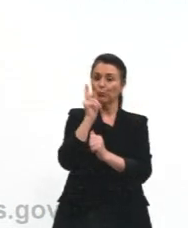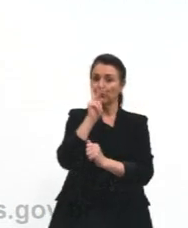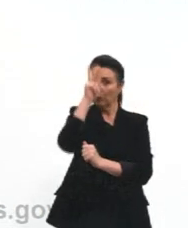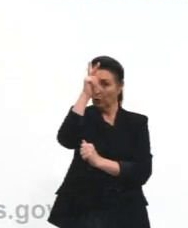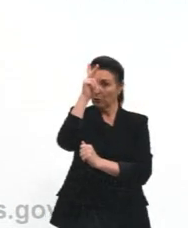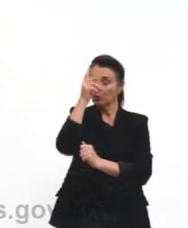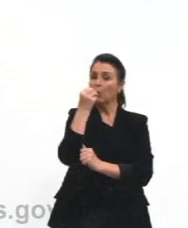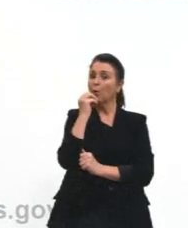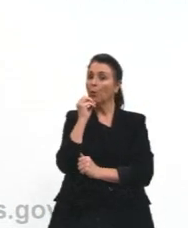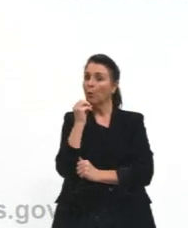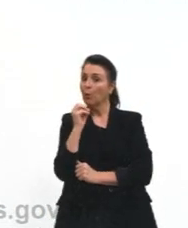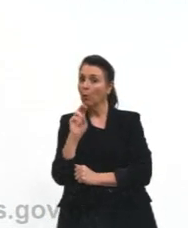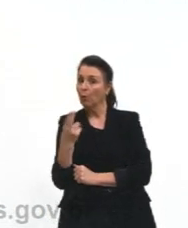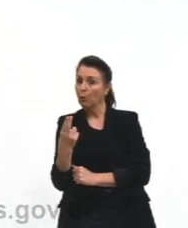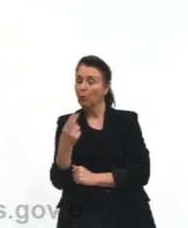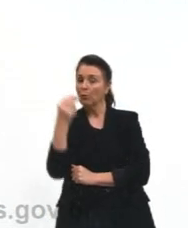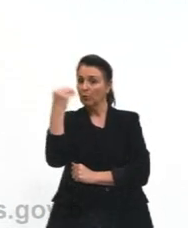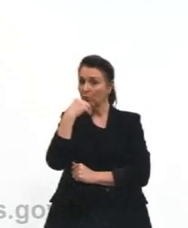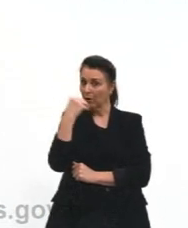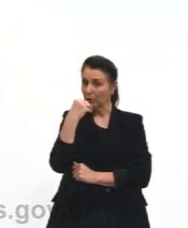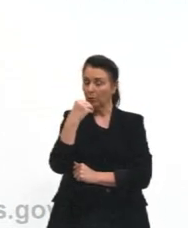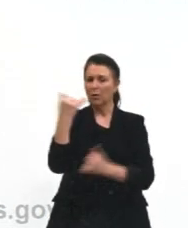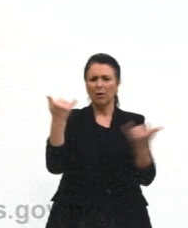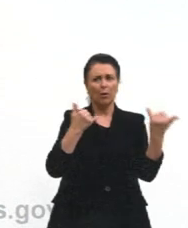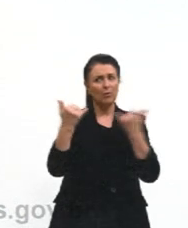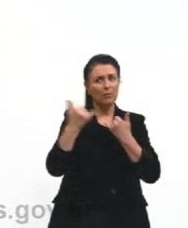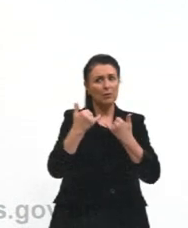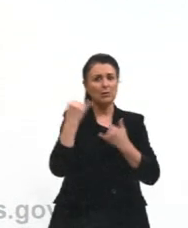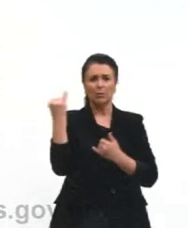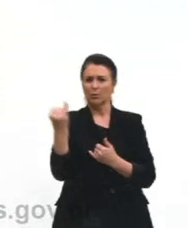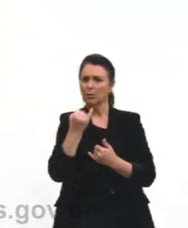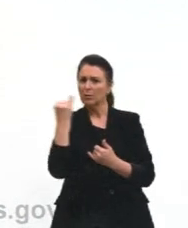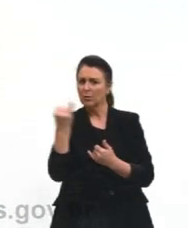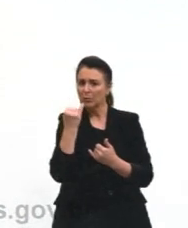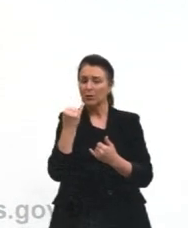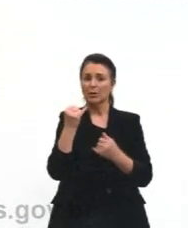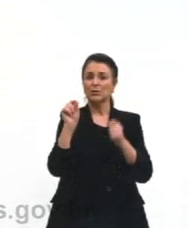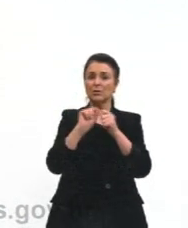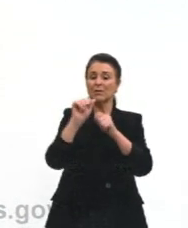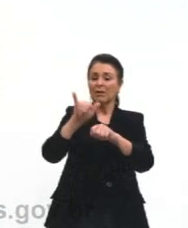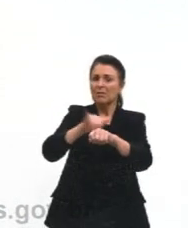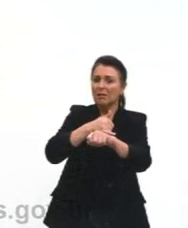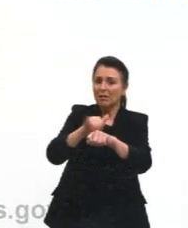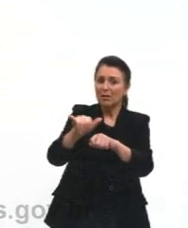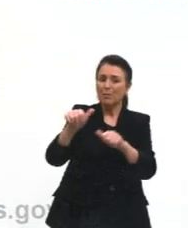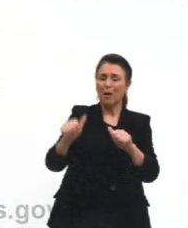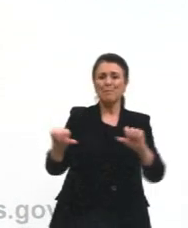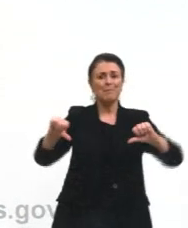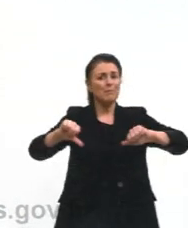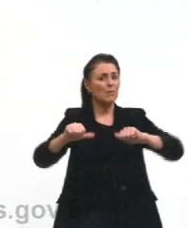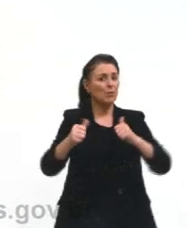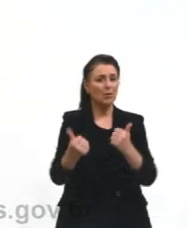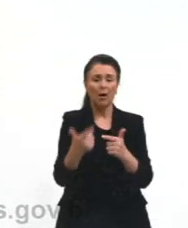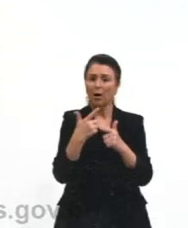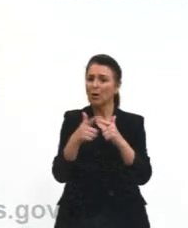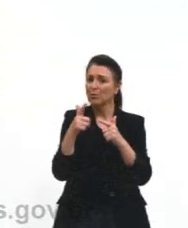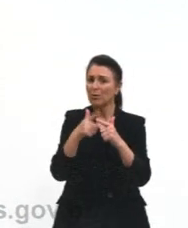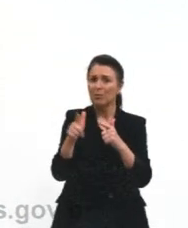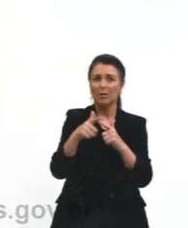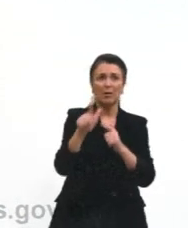ou um ácido fraco e se pode ser uma informação útil na elaboração de estratégias para minimizar esse problema ambiental